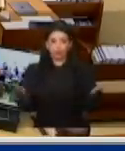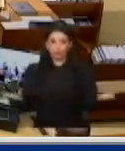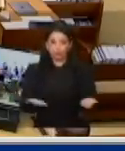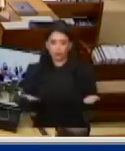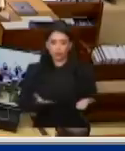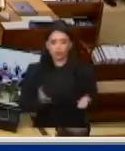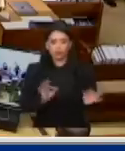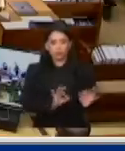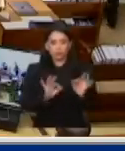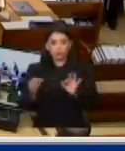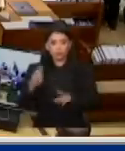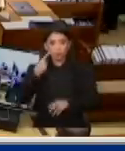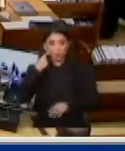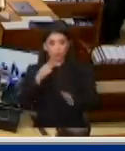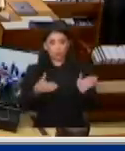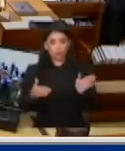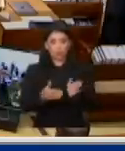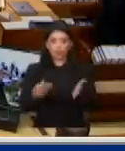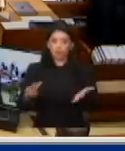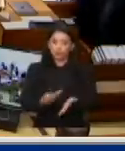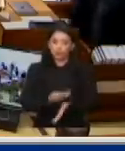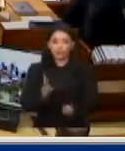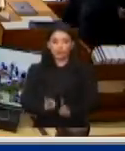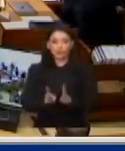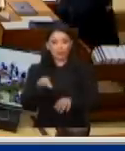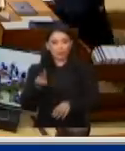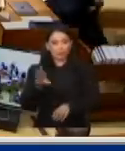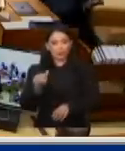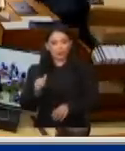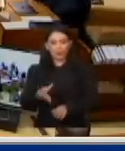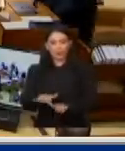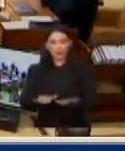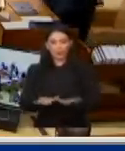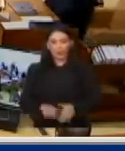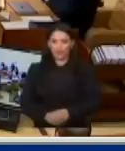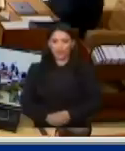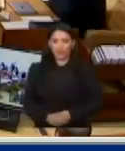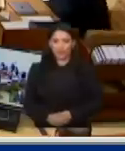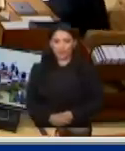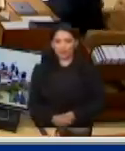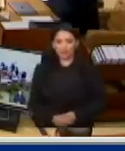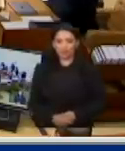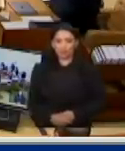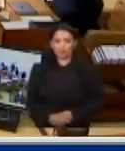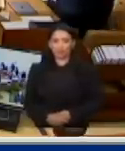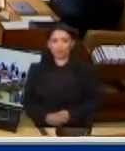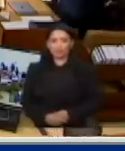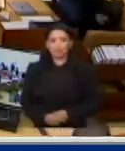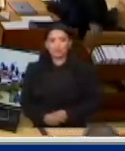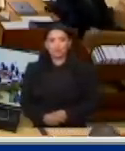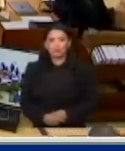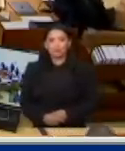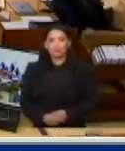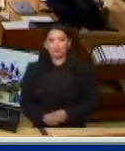mas junto do dinheiro vai a construtora Construtora e volta a porcentagem e depois